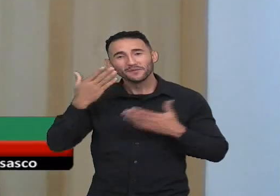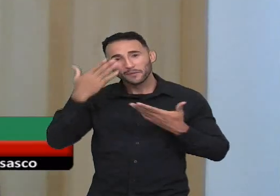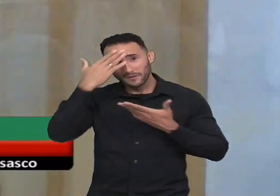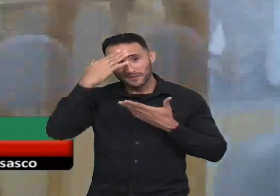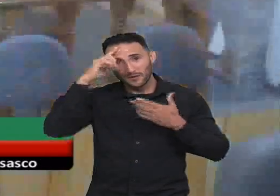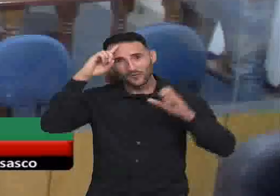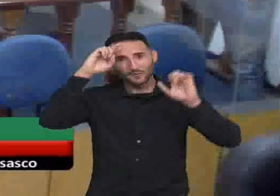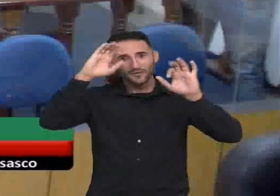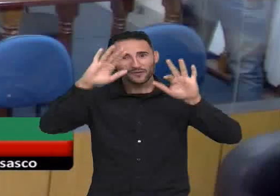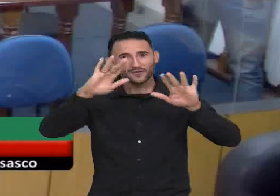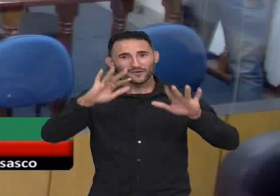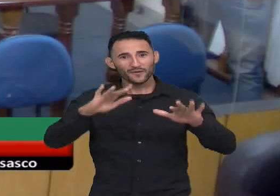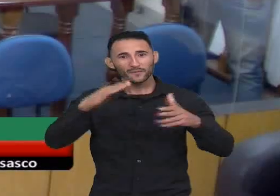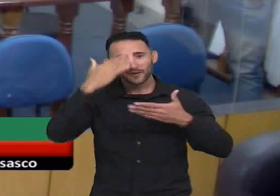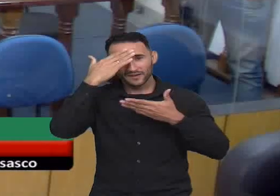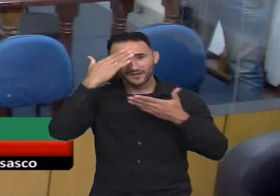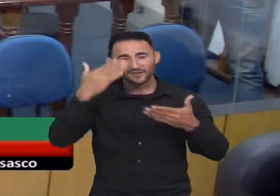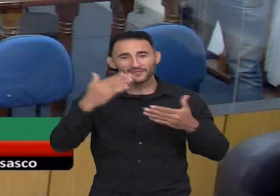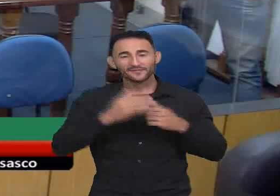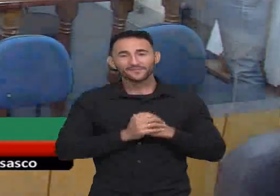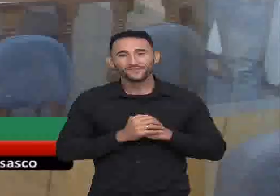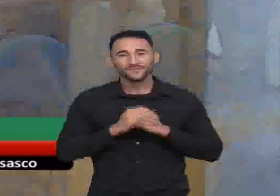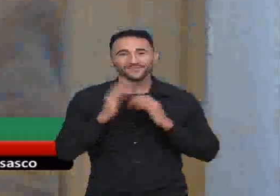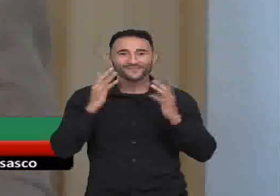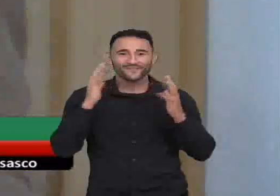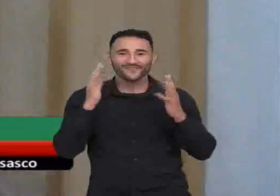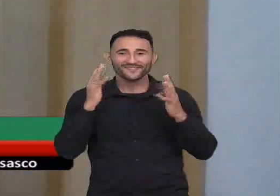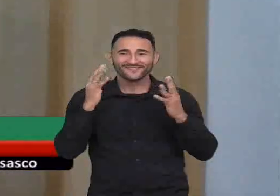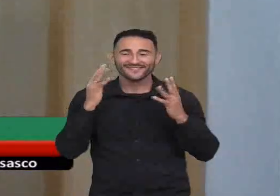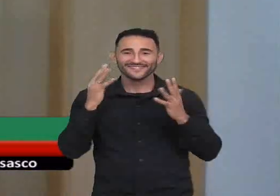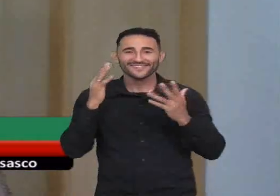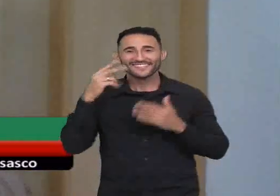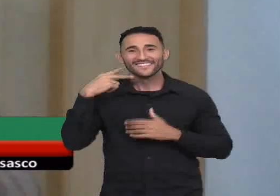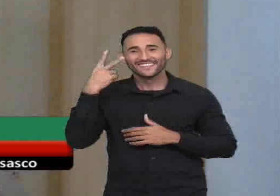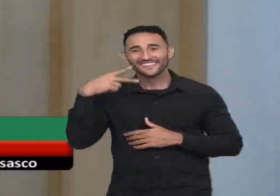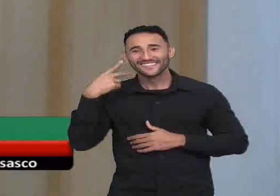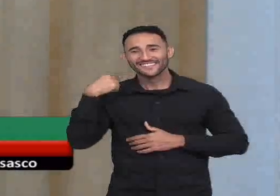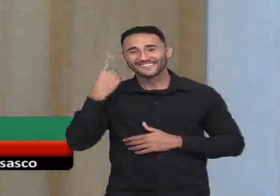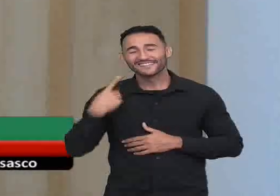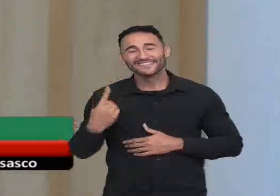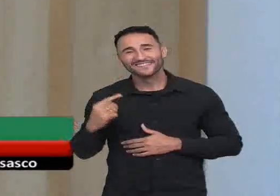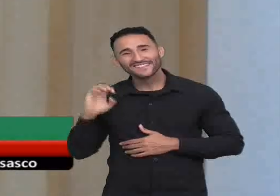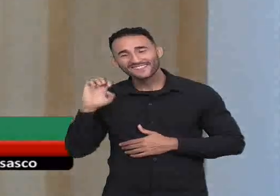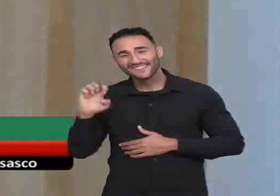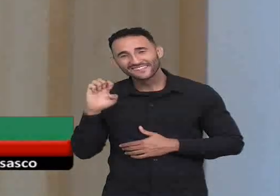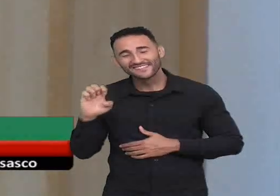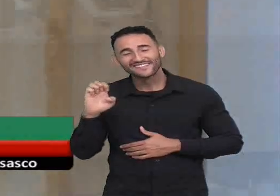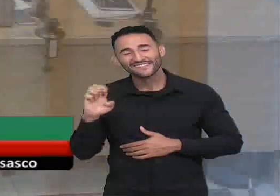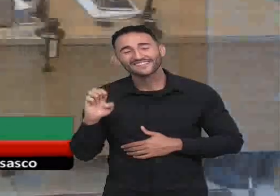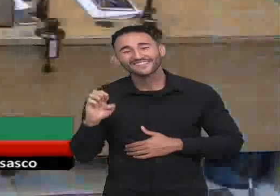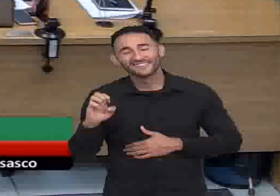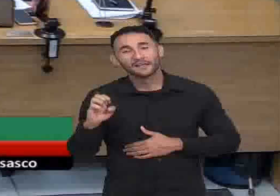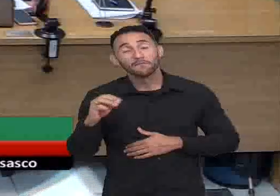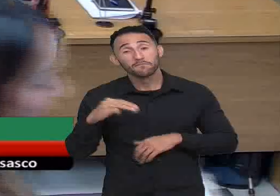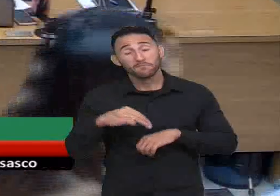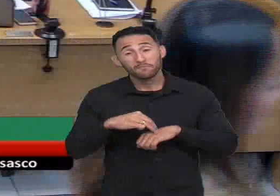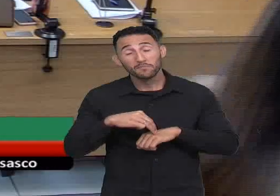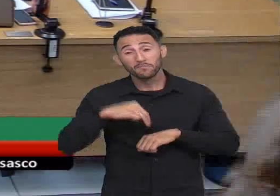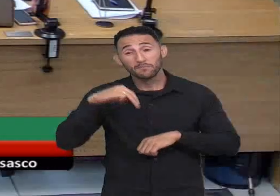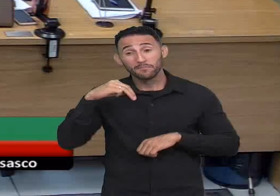vocês. Obrigada. Parabéns, obrigada, nobre vereadora Elza Oliveira, pela moção a esses